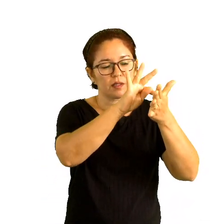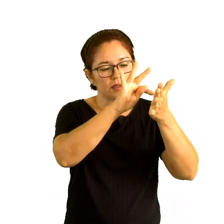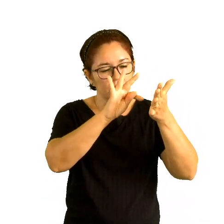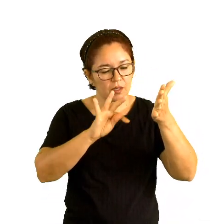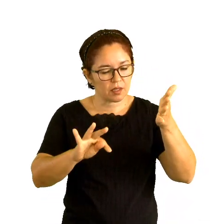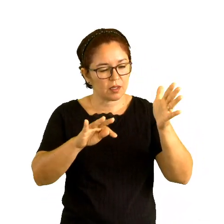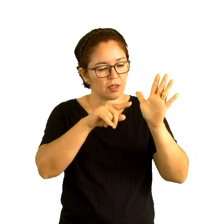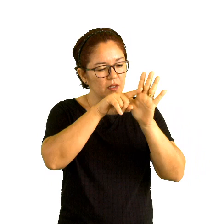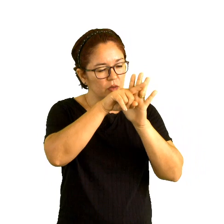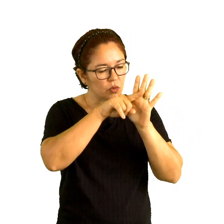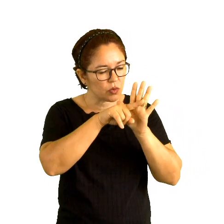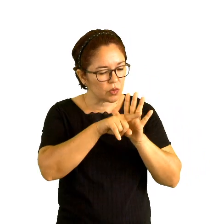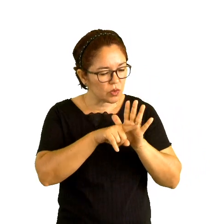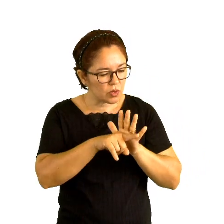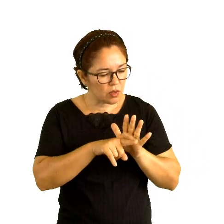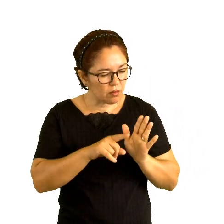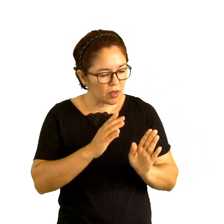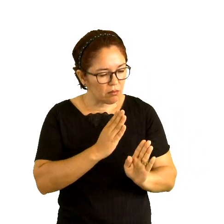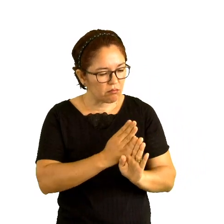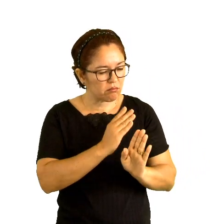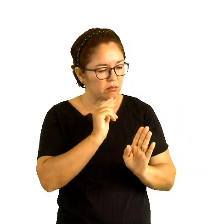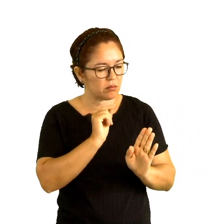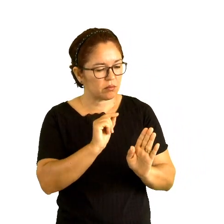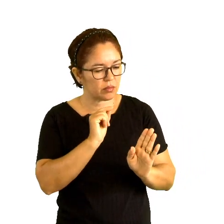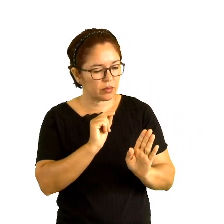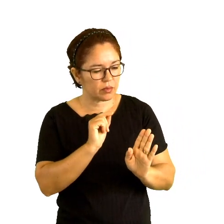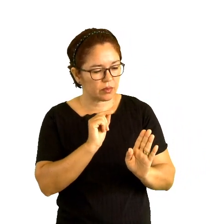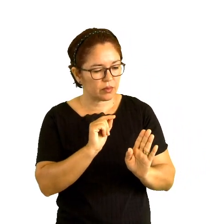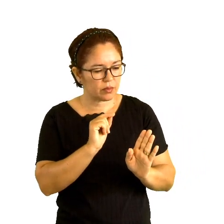podemos observar que apresenta uma